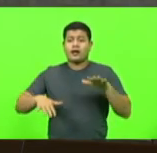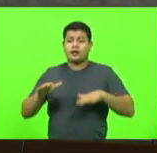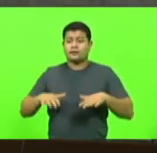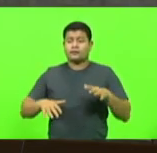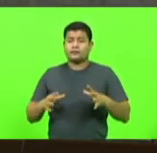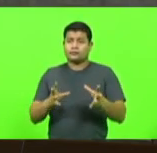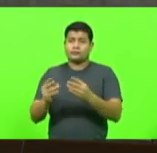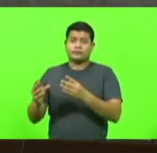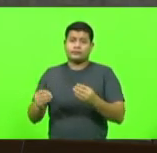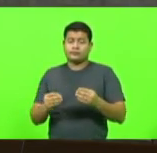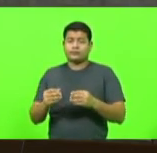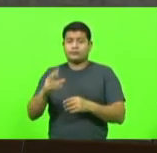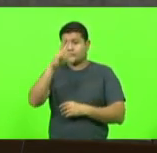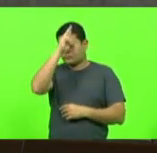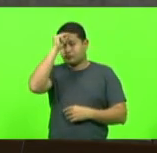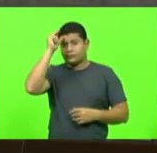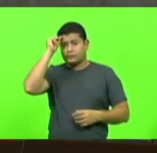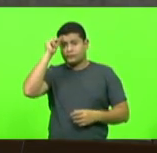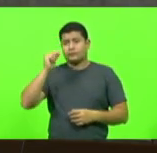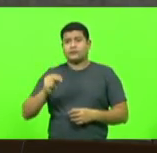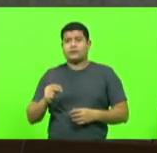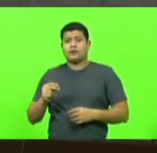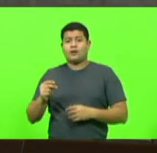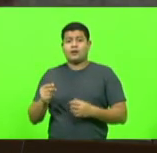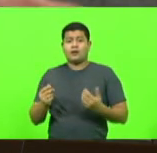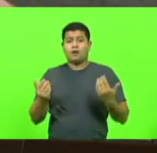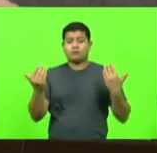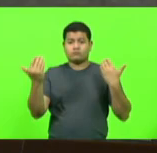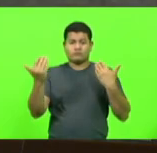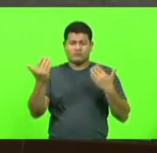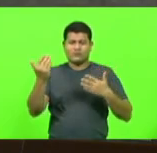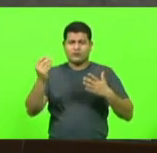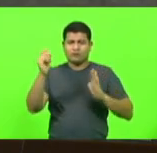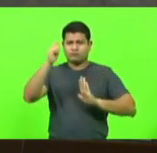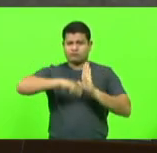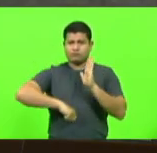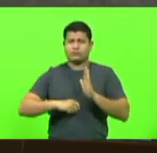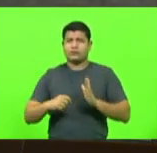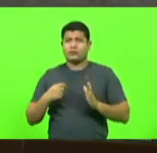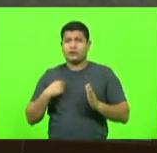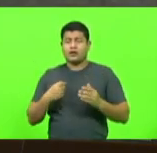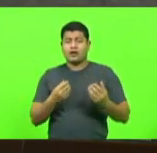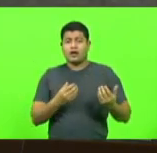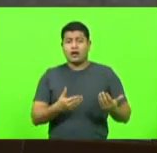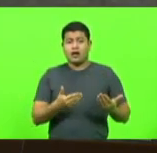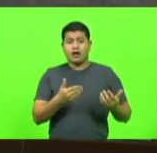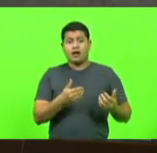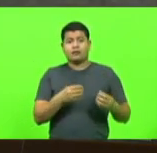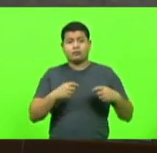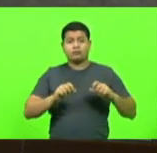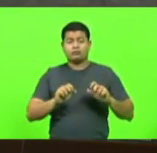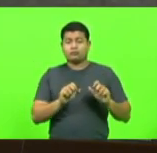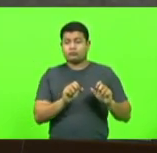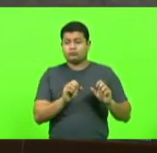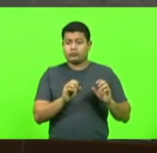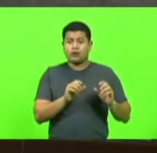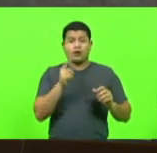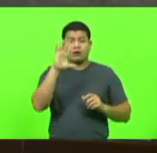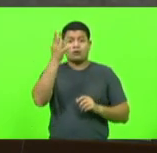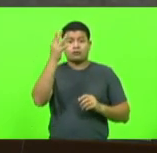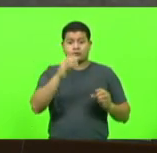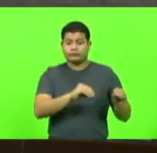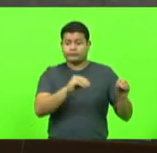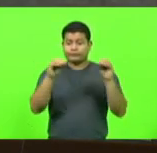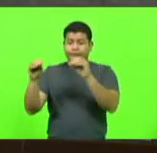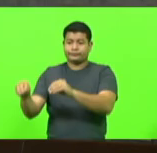da prefeitura, muito concursado da prefeitura, às vezes é cedido por uma instituição dessa. Nós temos caso na